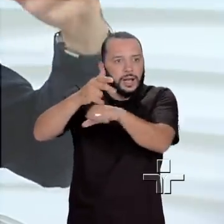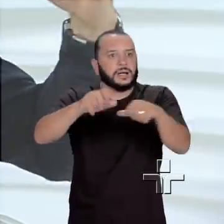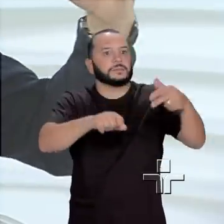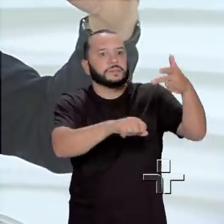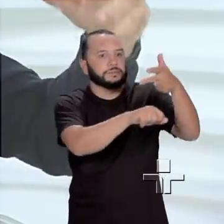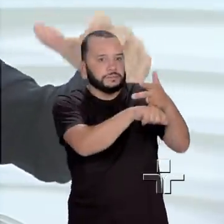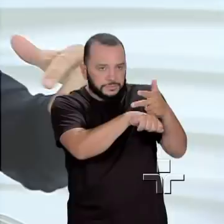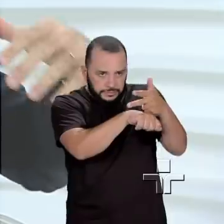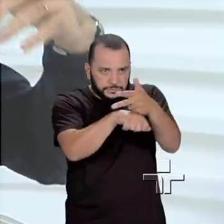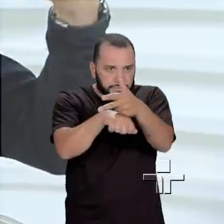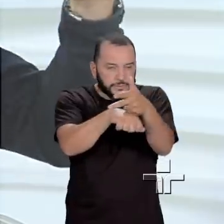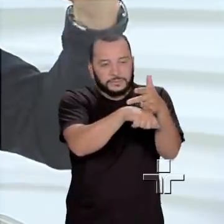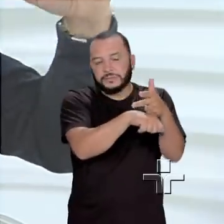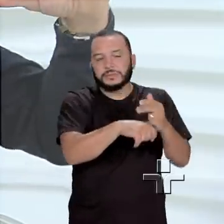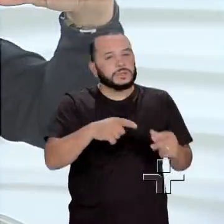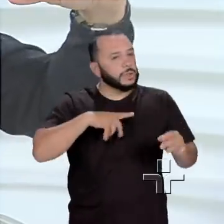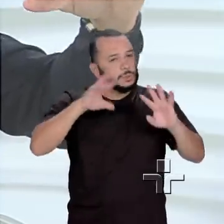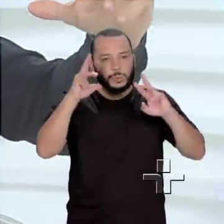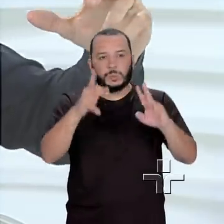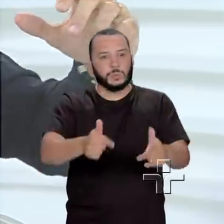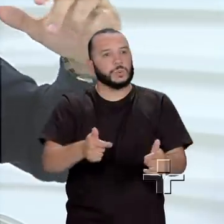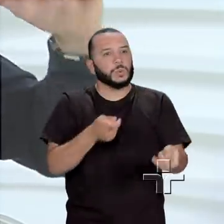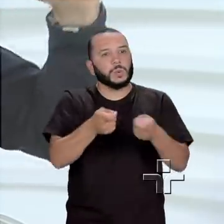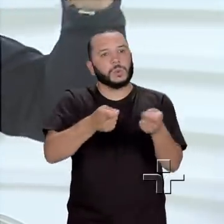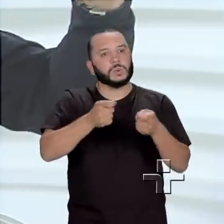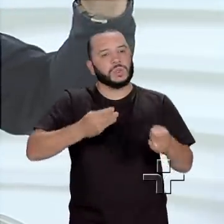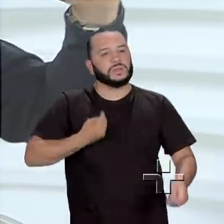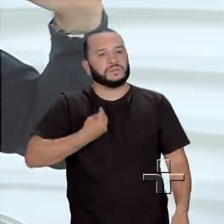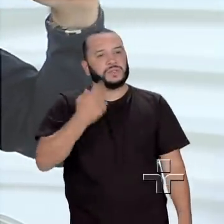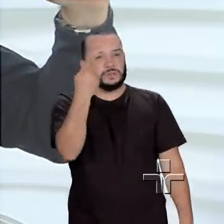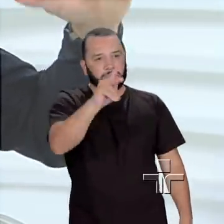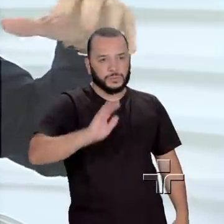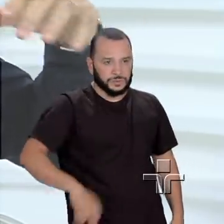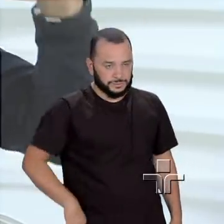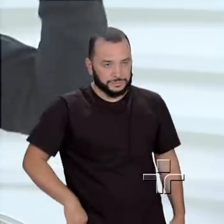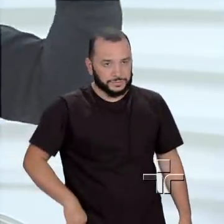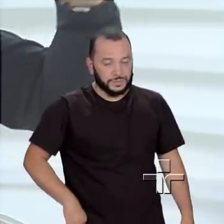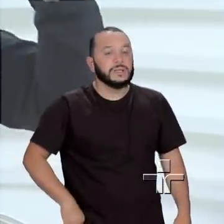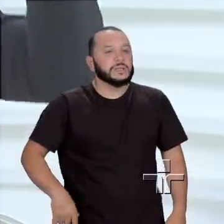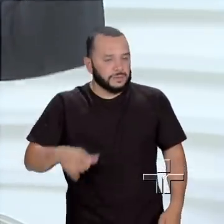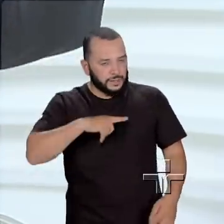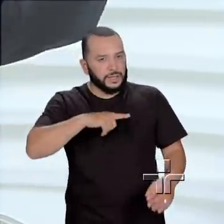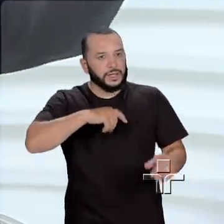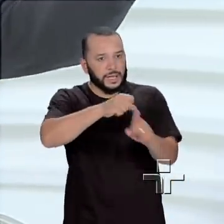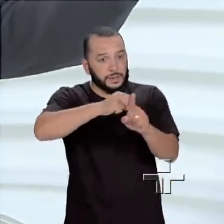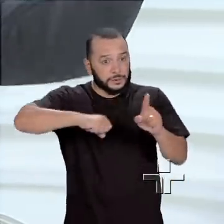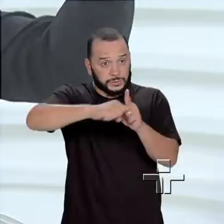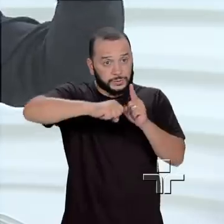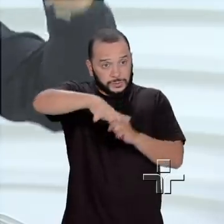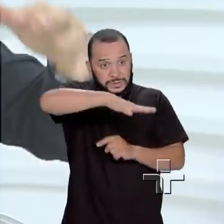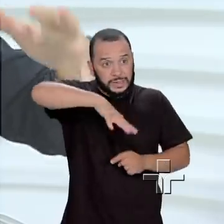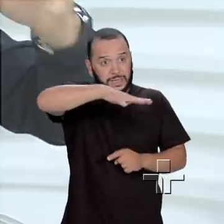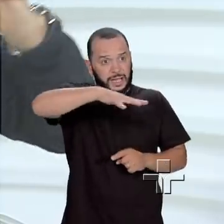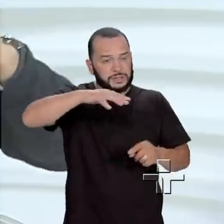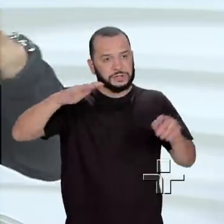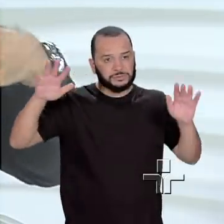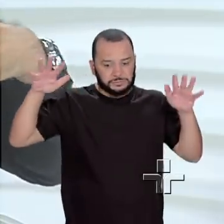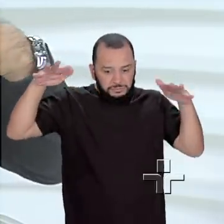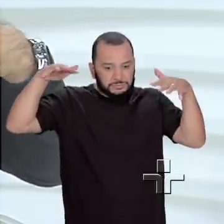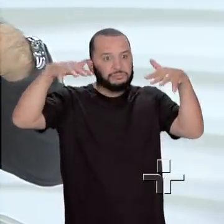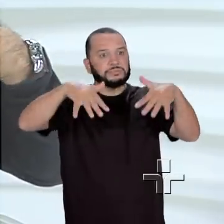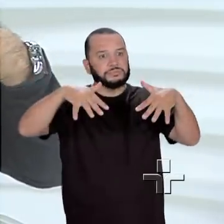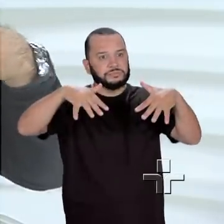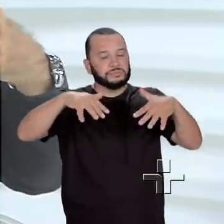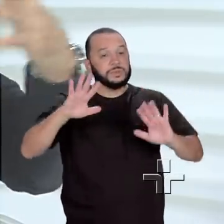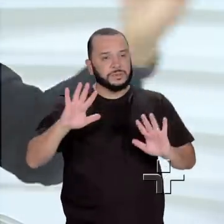uma parafernália de uma sociedade de atenção a terceiros, onde terceiros são